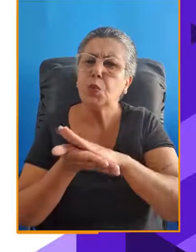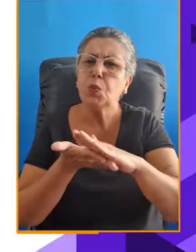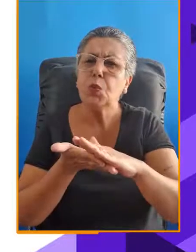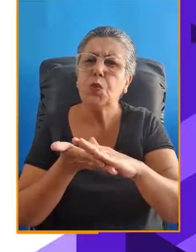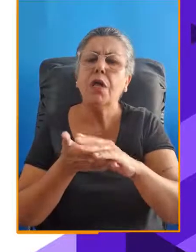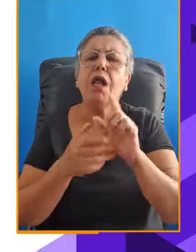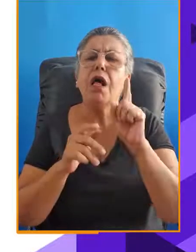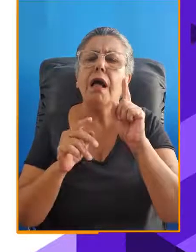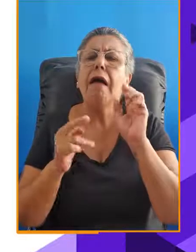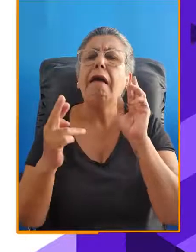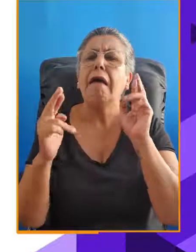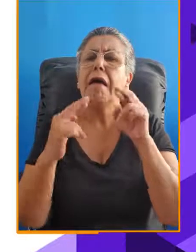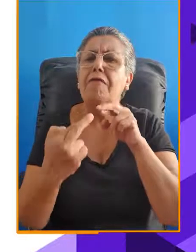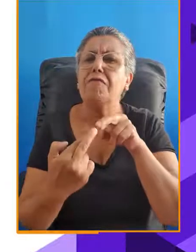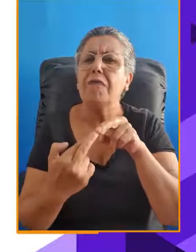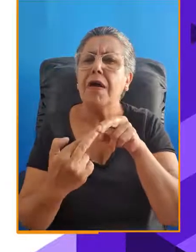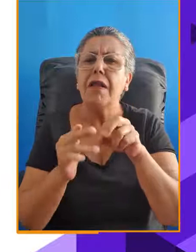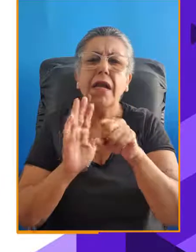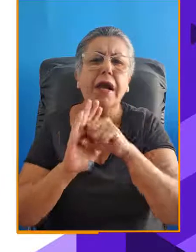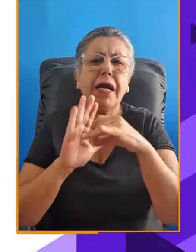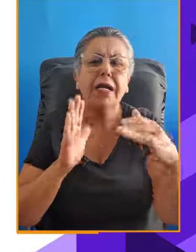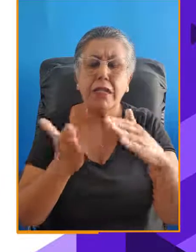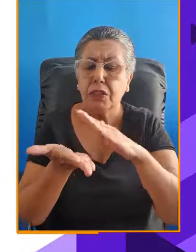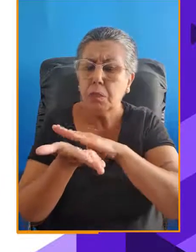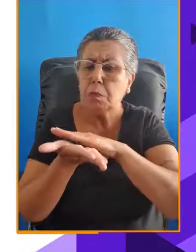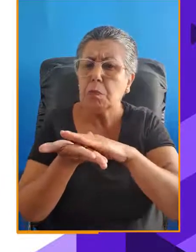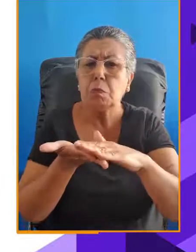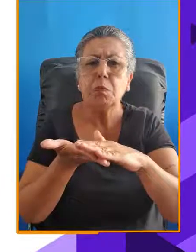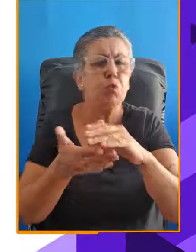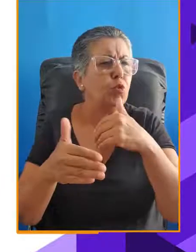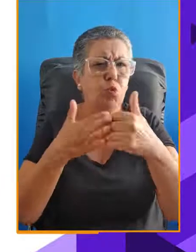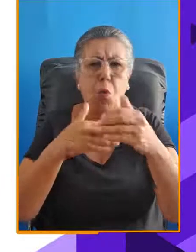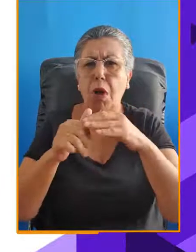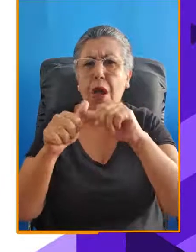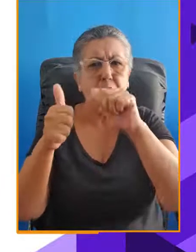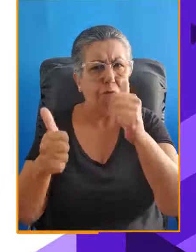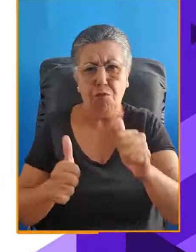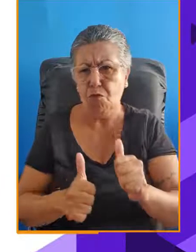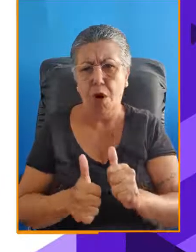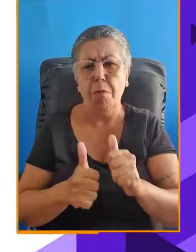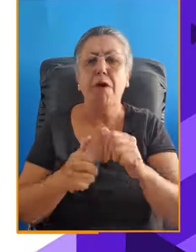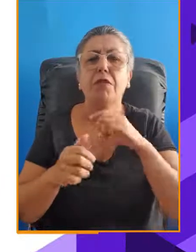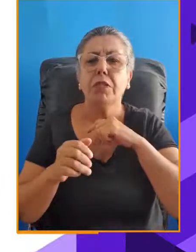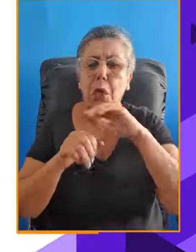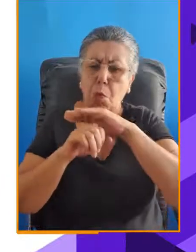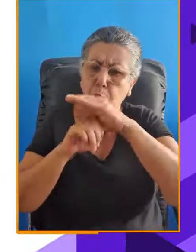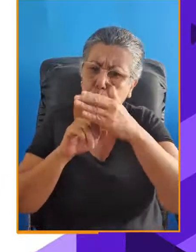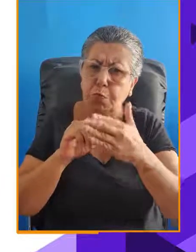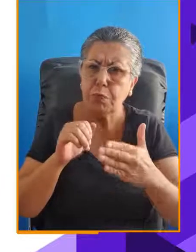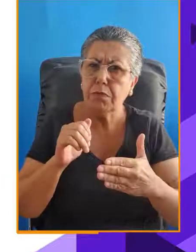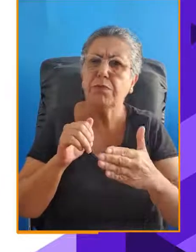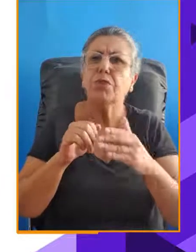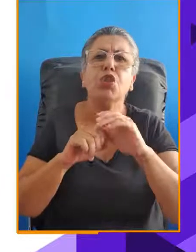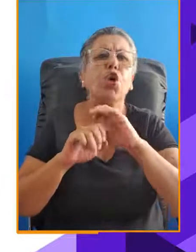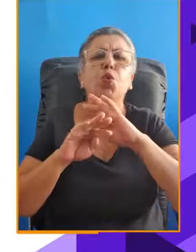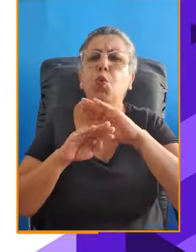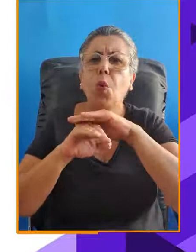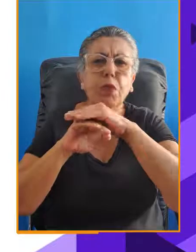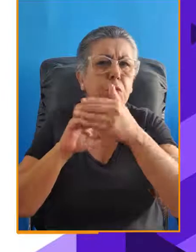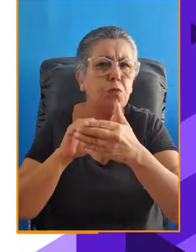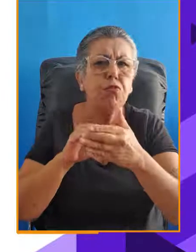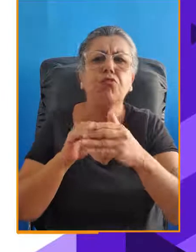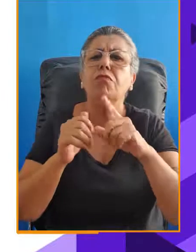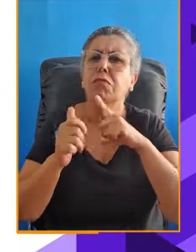A textura se refere às características da superfície de um formato. Todo formato tem uma superfície e toda